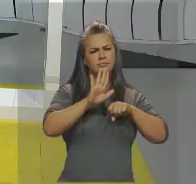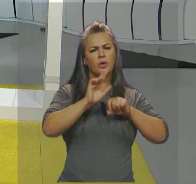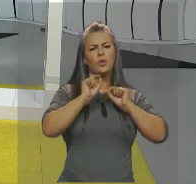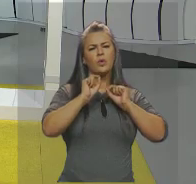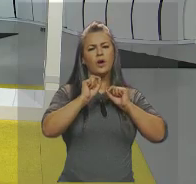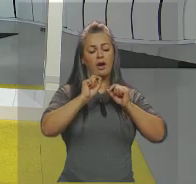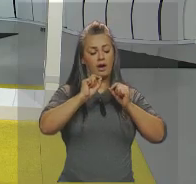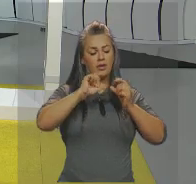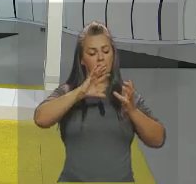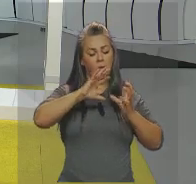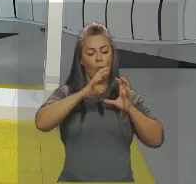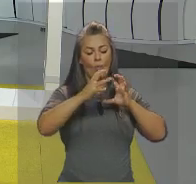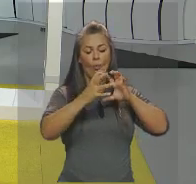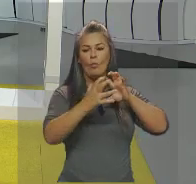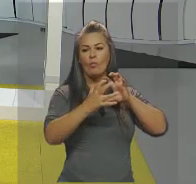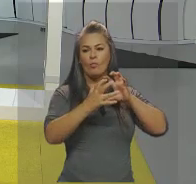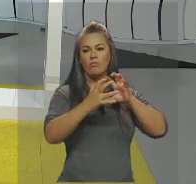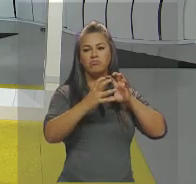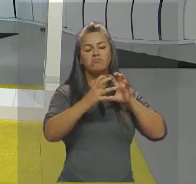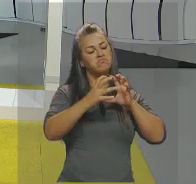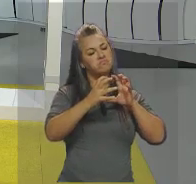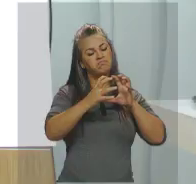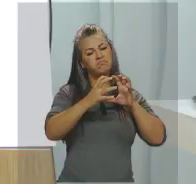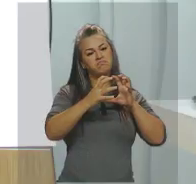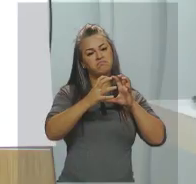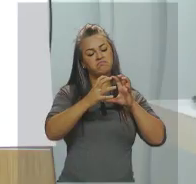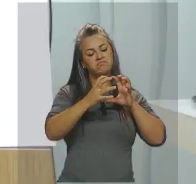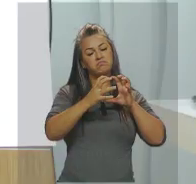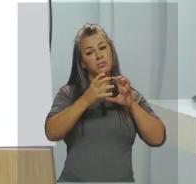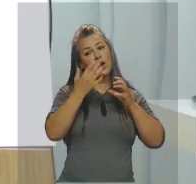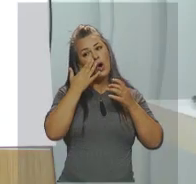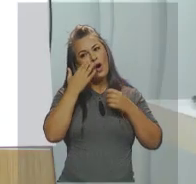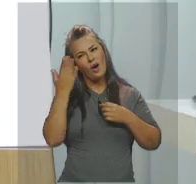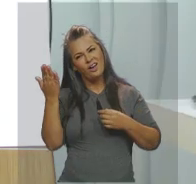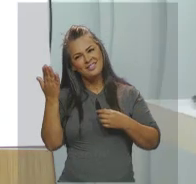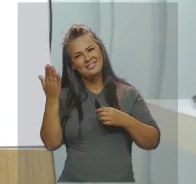abóboras esféricas. Então, ó, Azão,